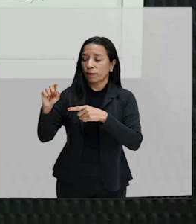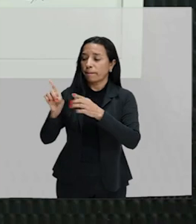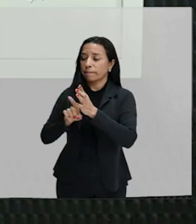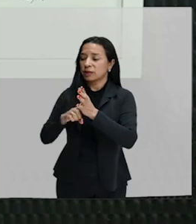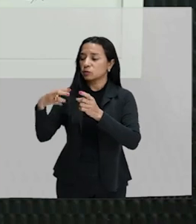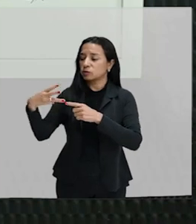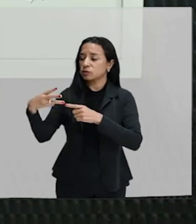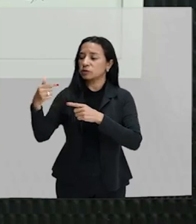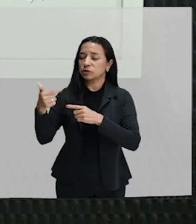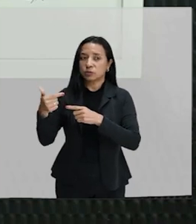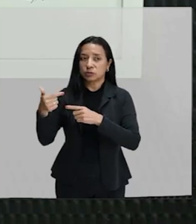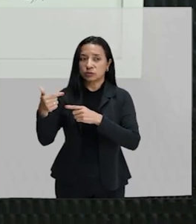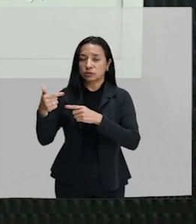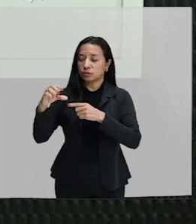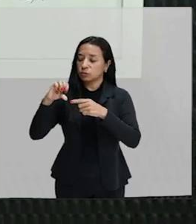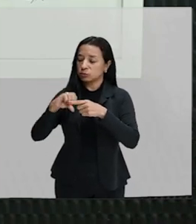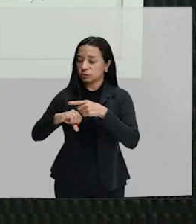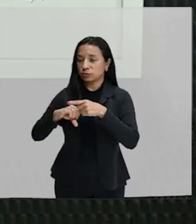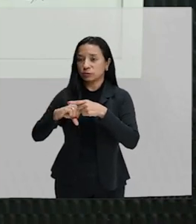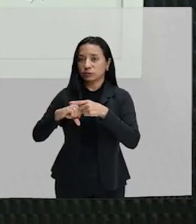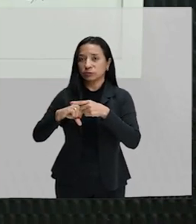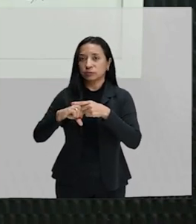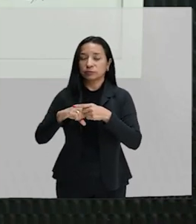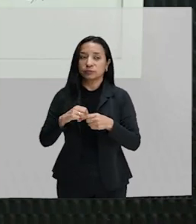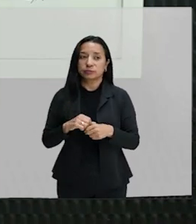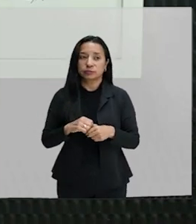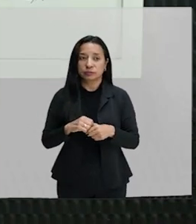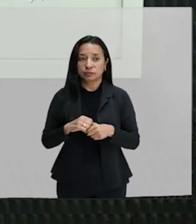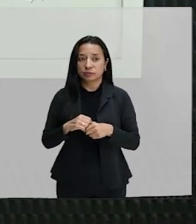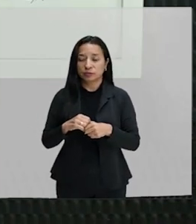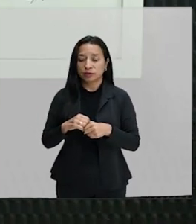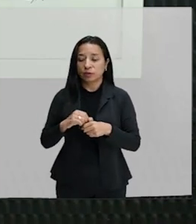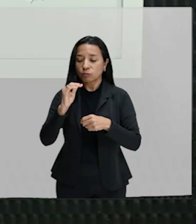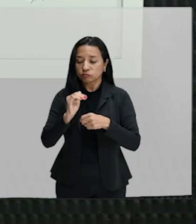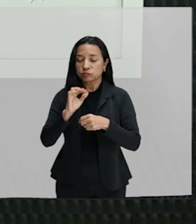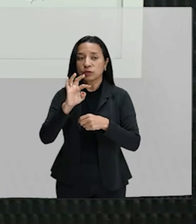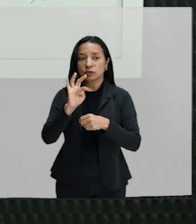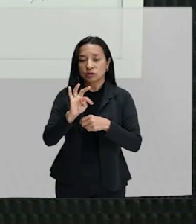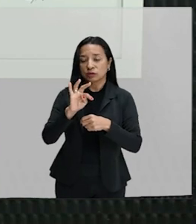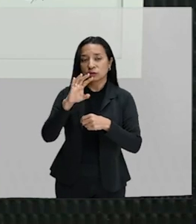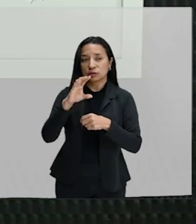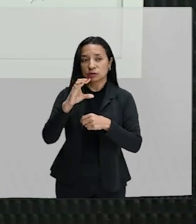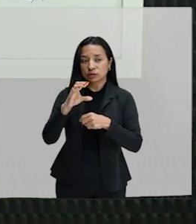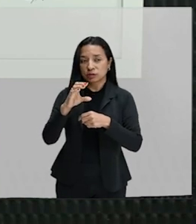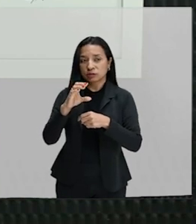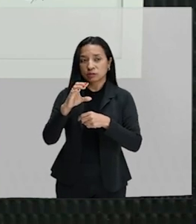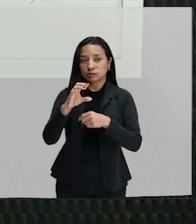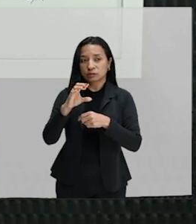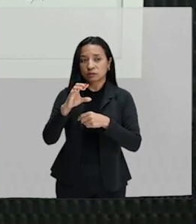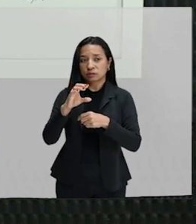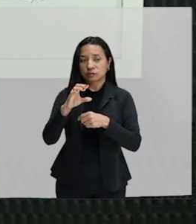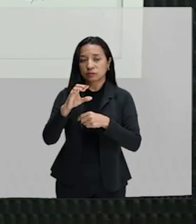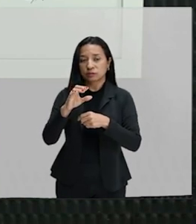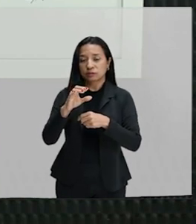trabalho né temperatura em cé sobre 5 no caso a minha temperatura é 15 não